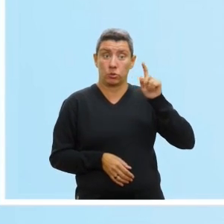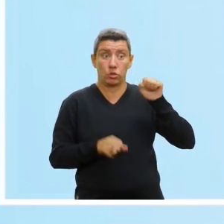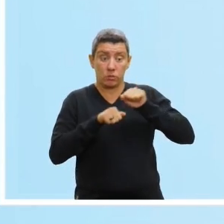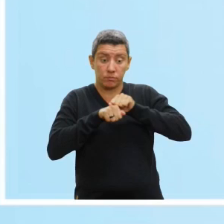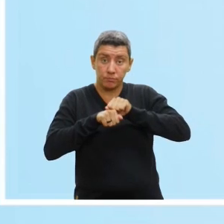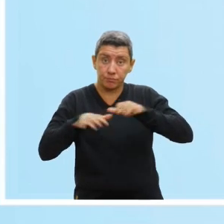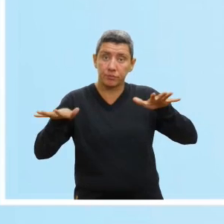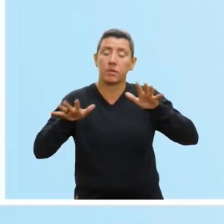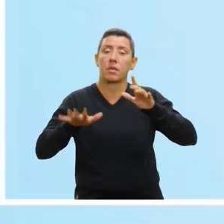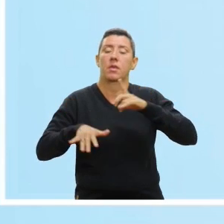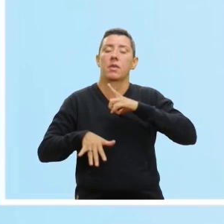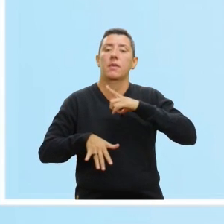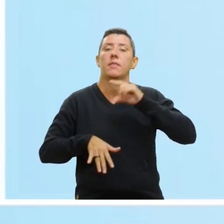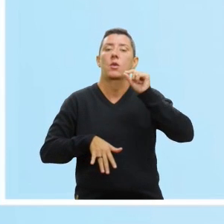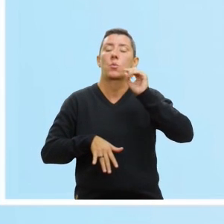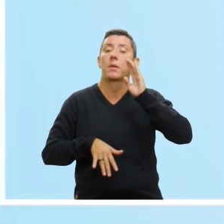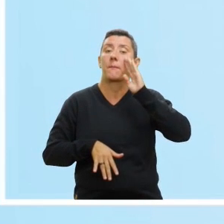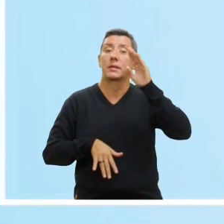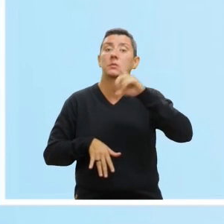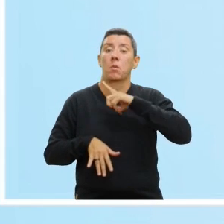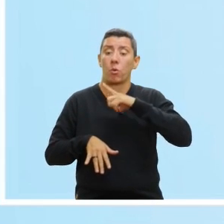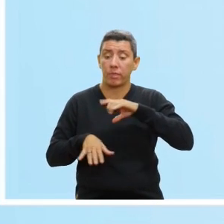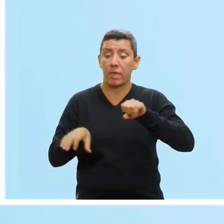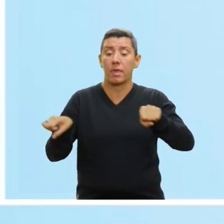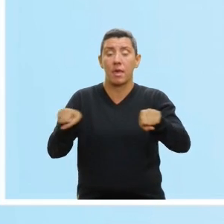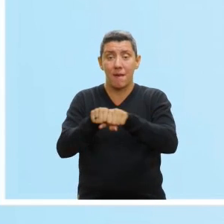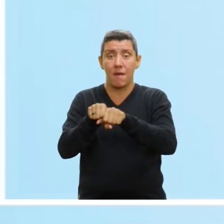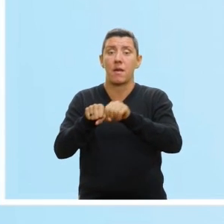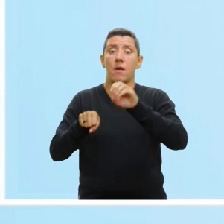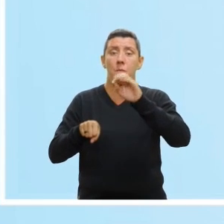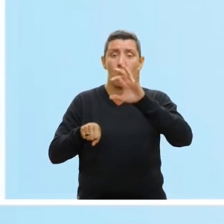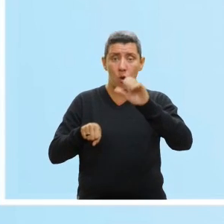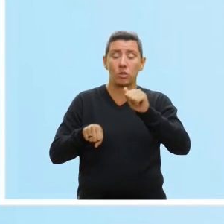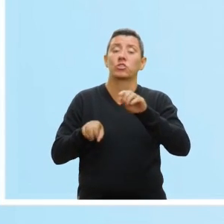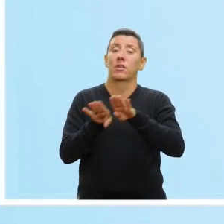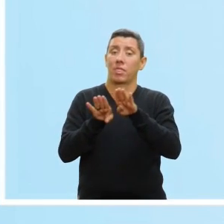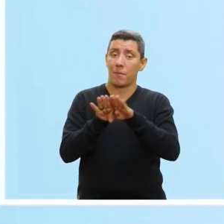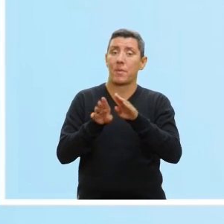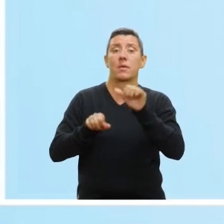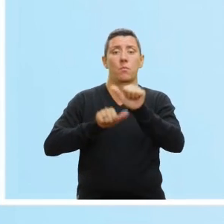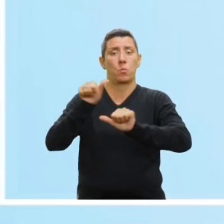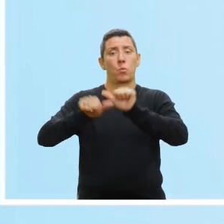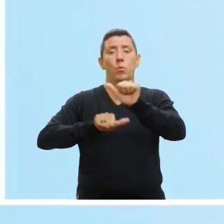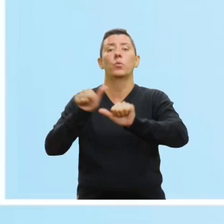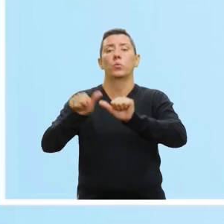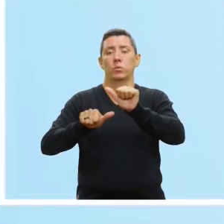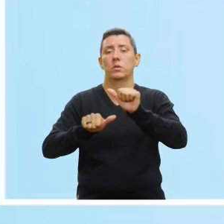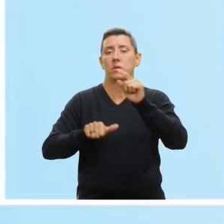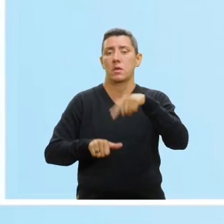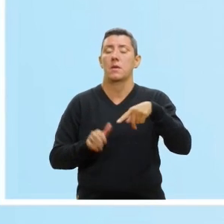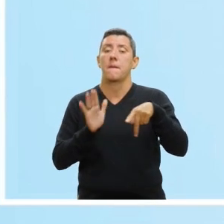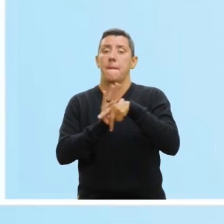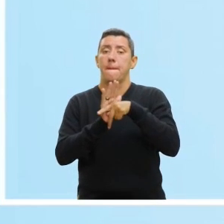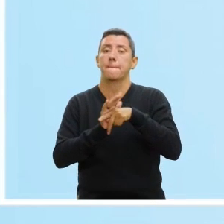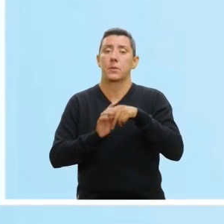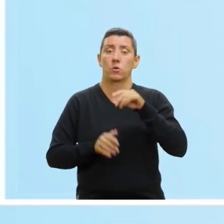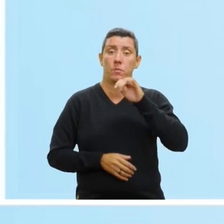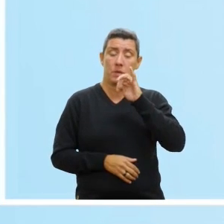nova geração de redes óticas também, tá? A gente tem o F5G, que é uma nomenclatura do próprio